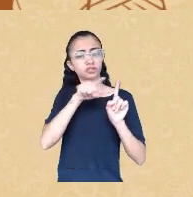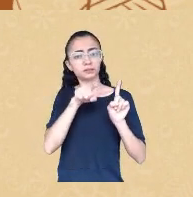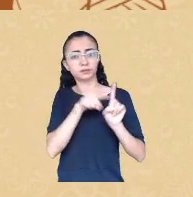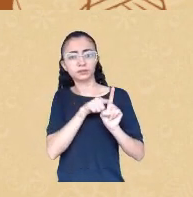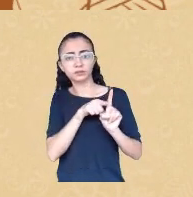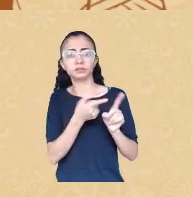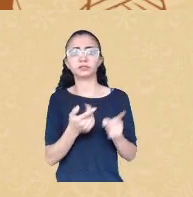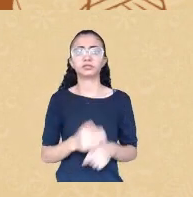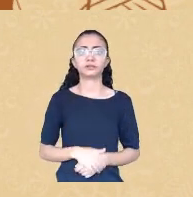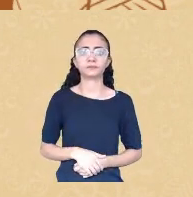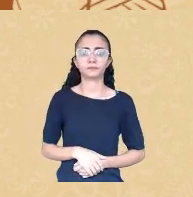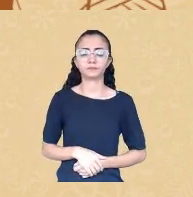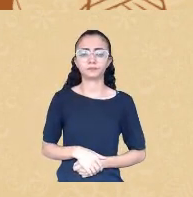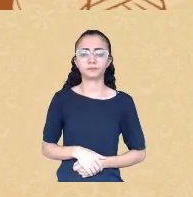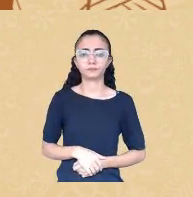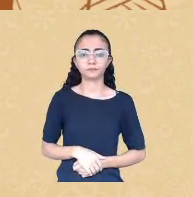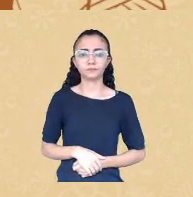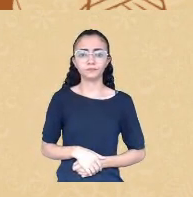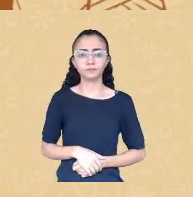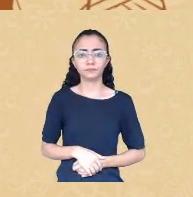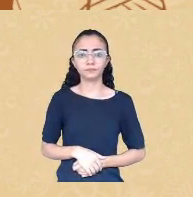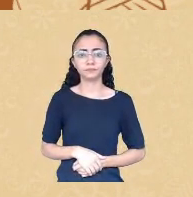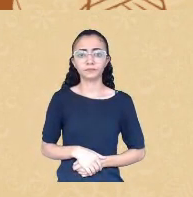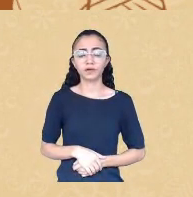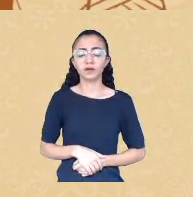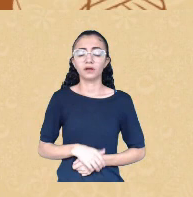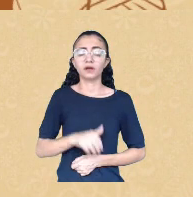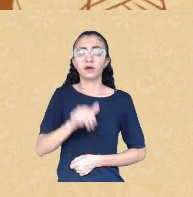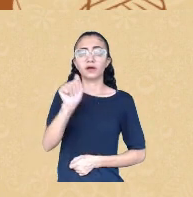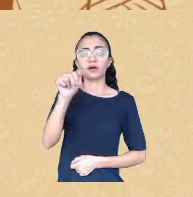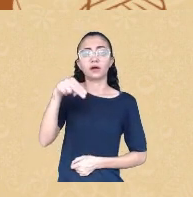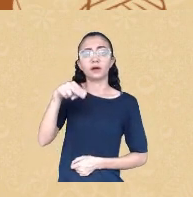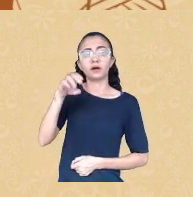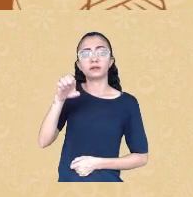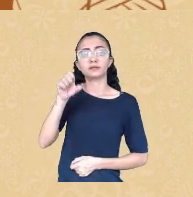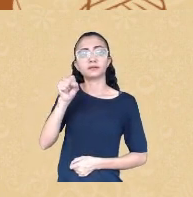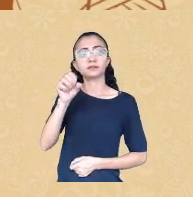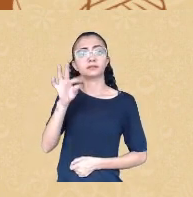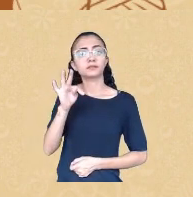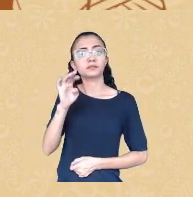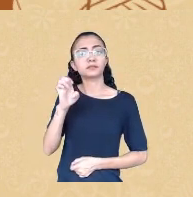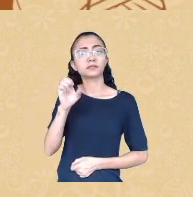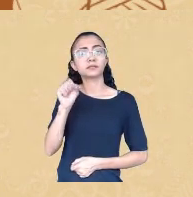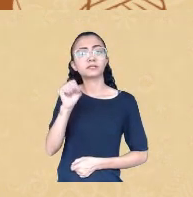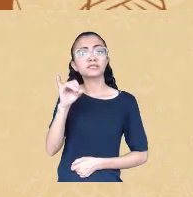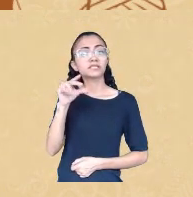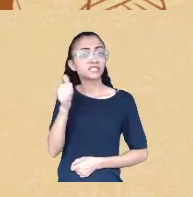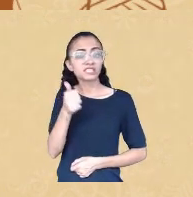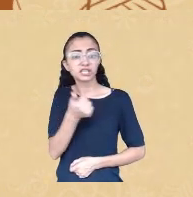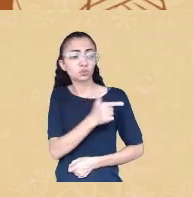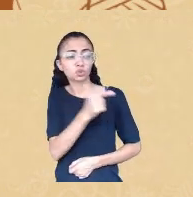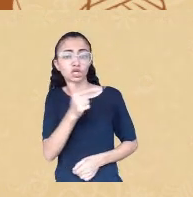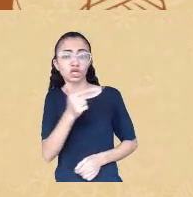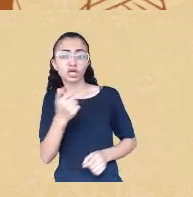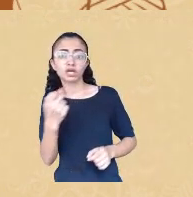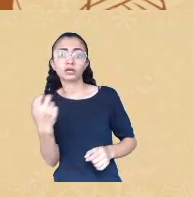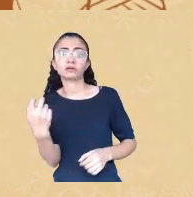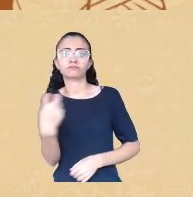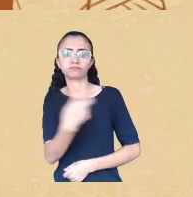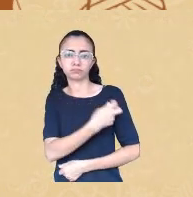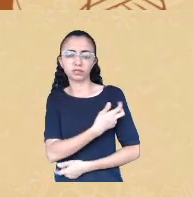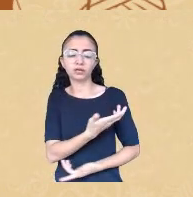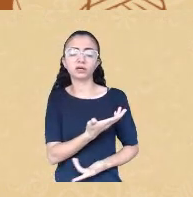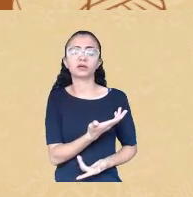receber menos anestesia por ser negra do que a branca, quando foi denunciado isso, trazido a partir de dados do próprio